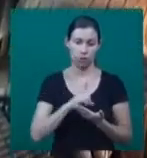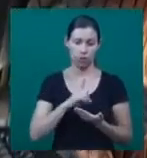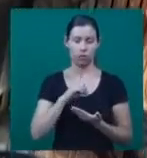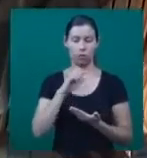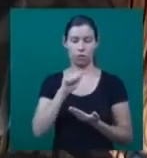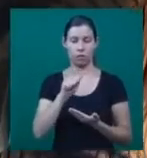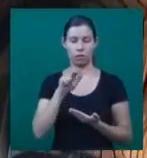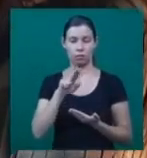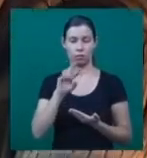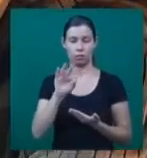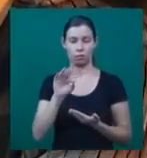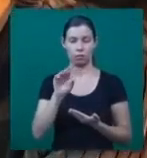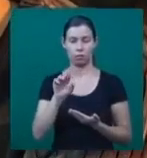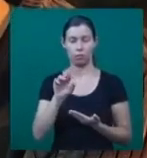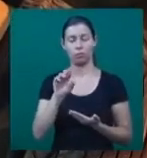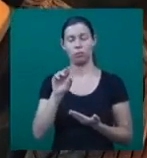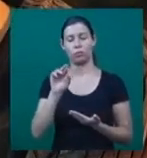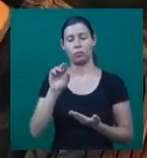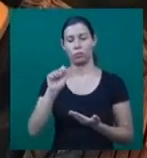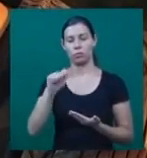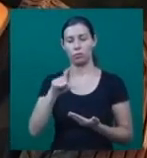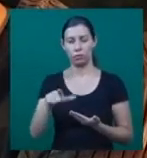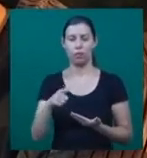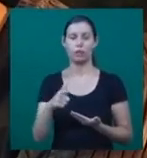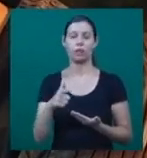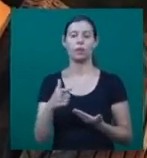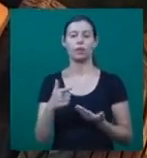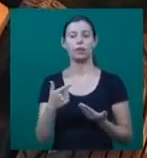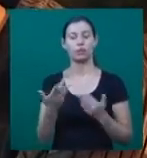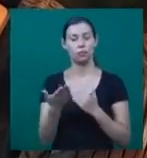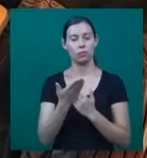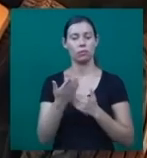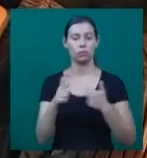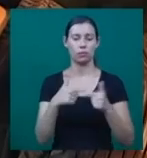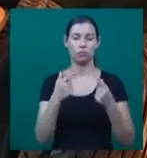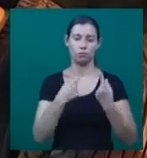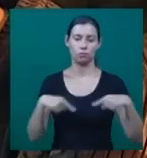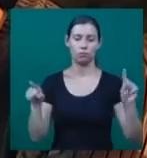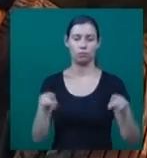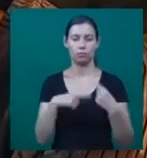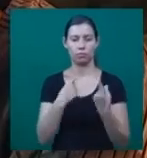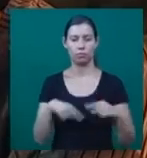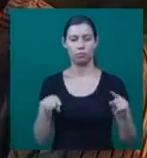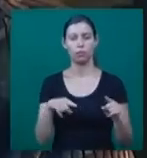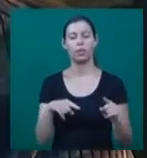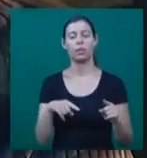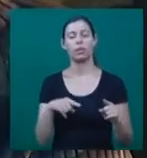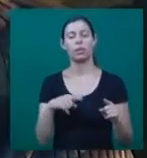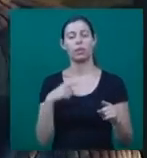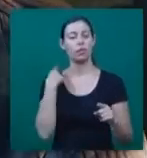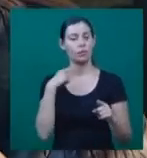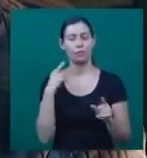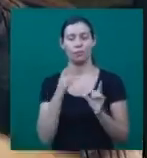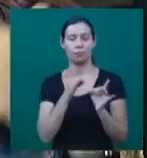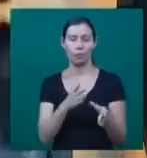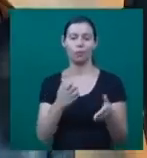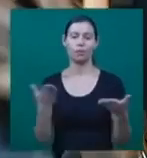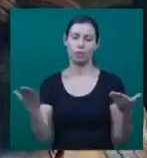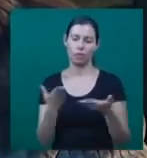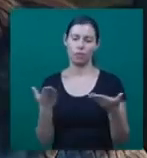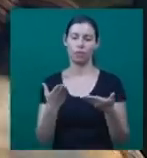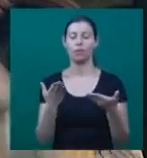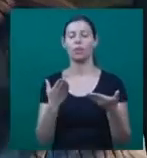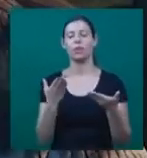que valeu a pena deixar a carreira na advocacia para realizar o sonho de ser músico profissional. A gente fica pensando, né?